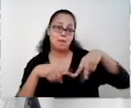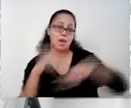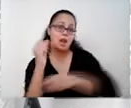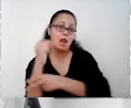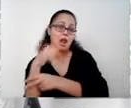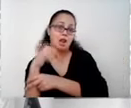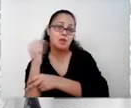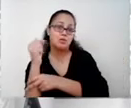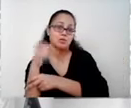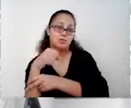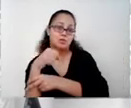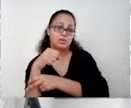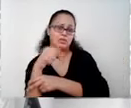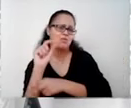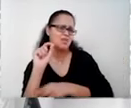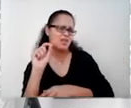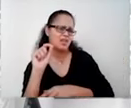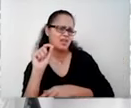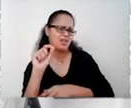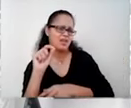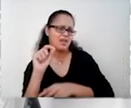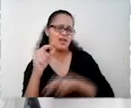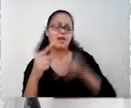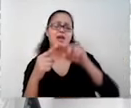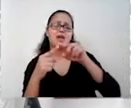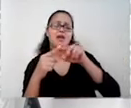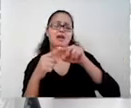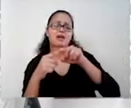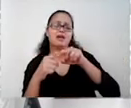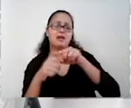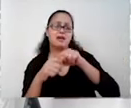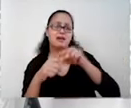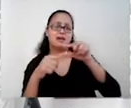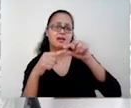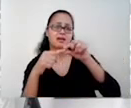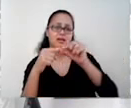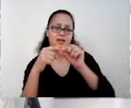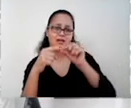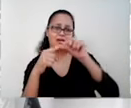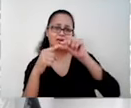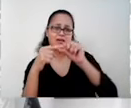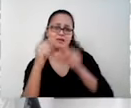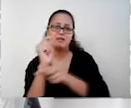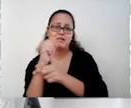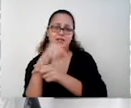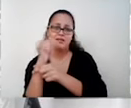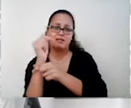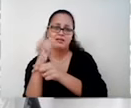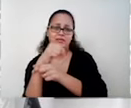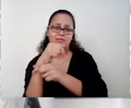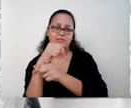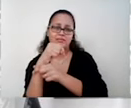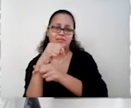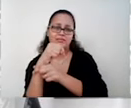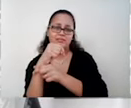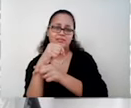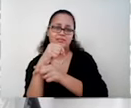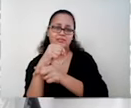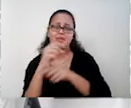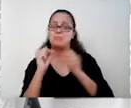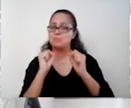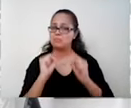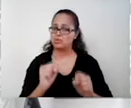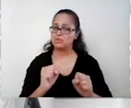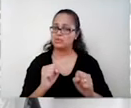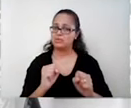essa dobra que tem entre os membros. No nosso caso, por exemplo, entre o braço e antebraço. É possível que nós